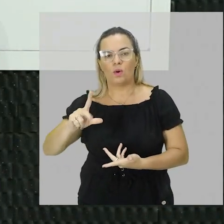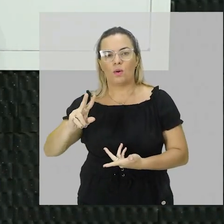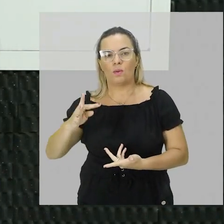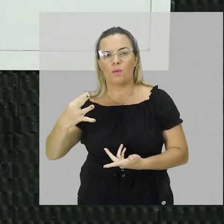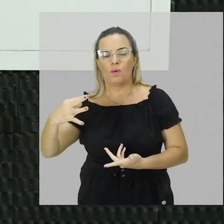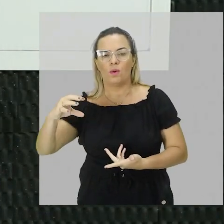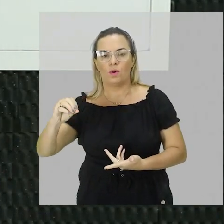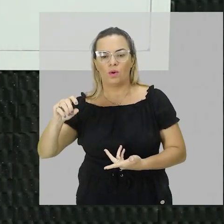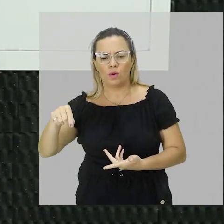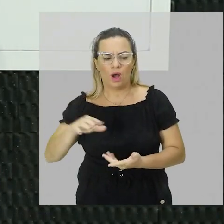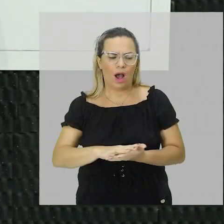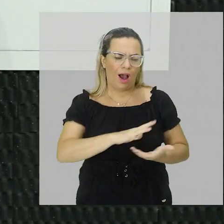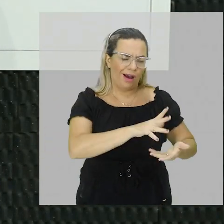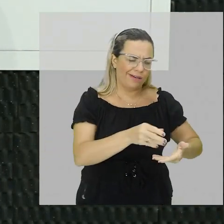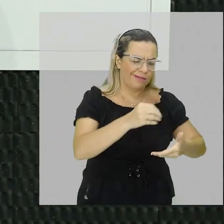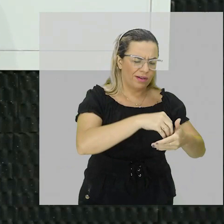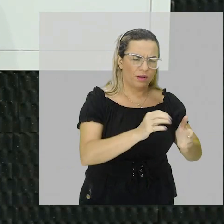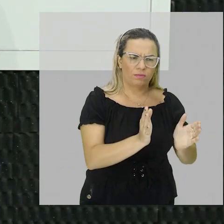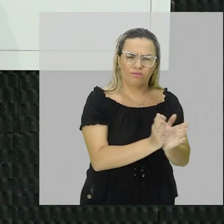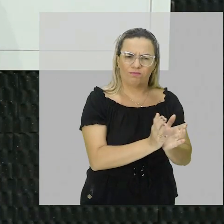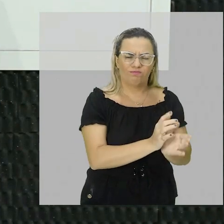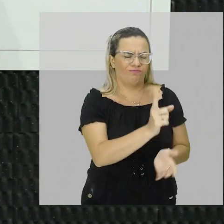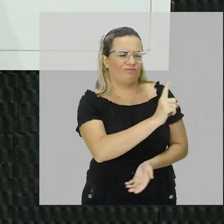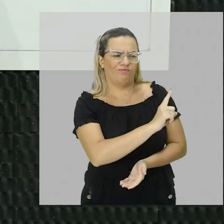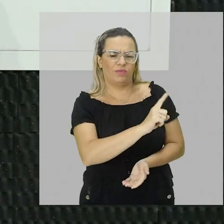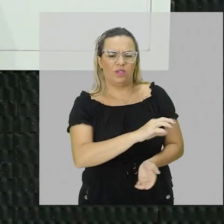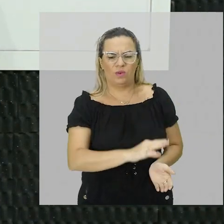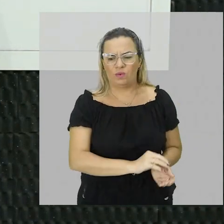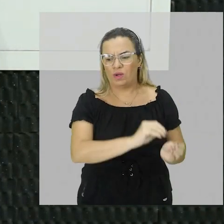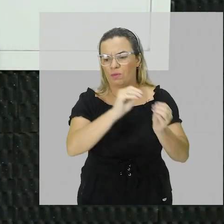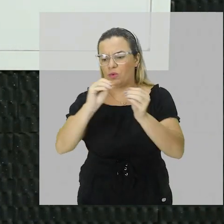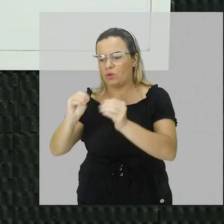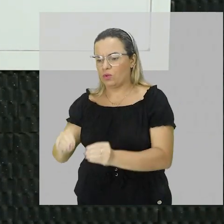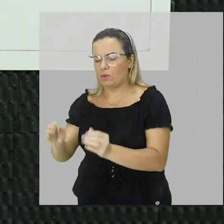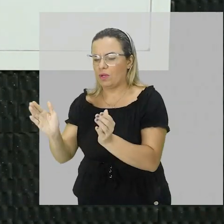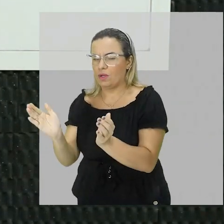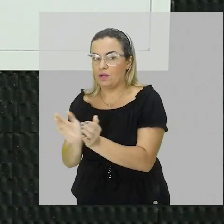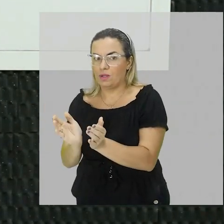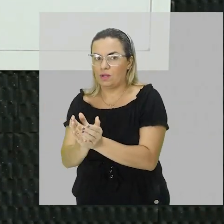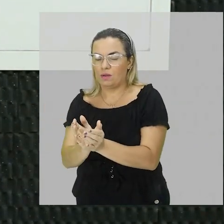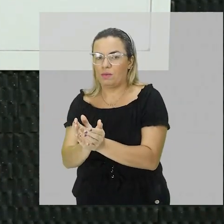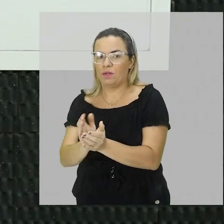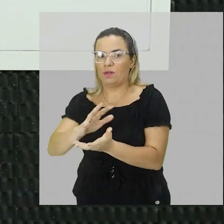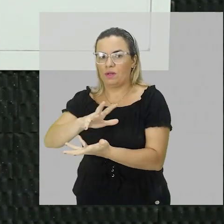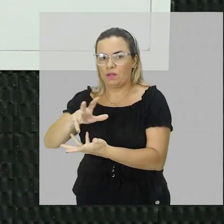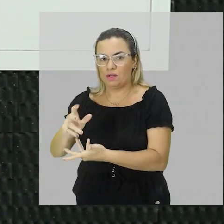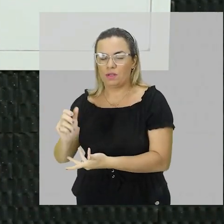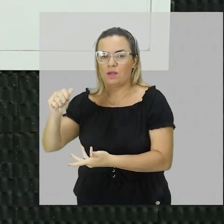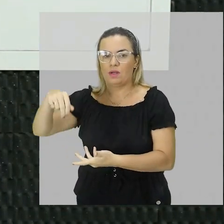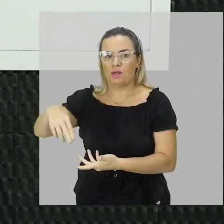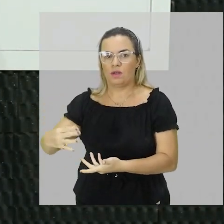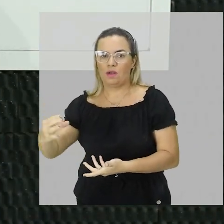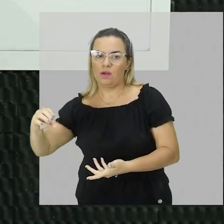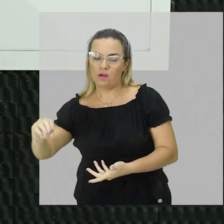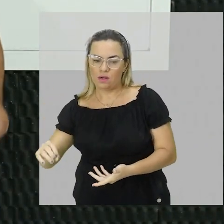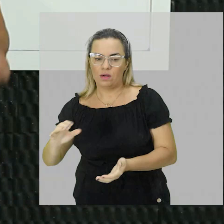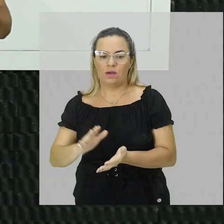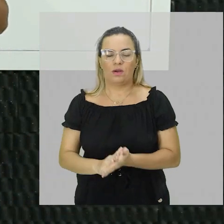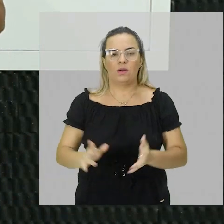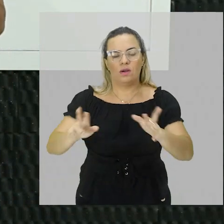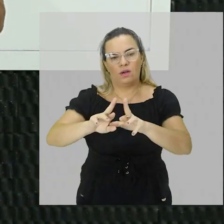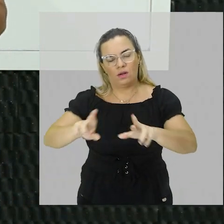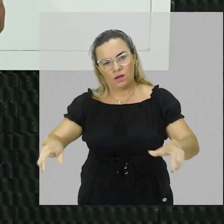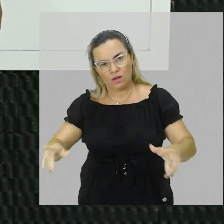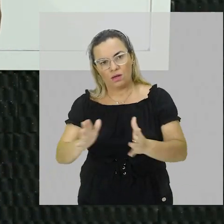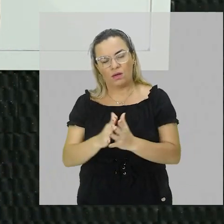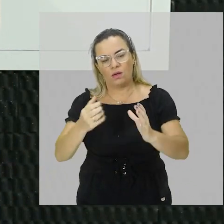depois ele é rebaixado à categoria de planeta anão, tá certo? Bom, então essa é a diferença básica entre